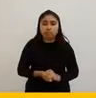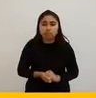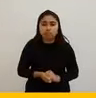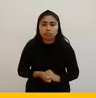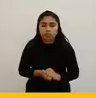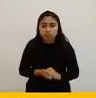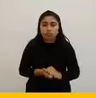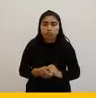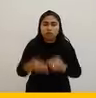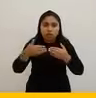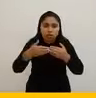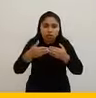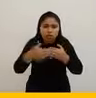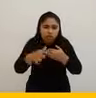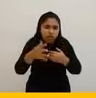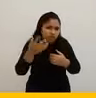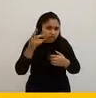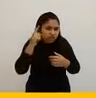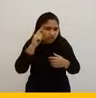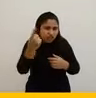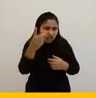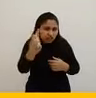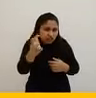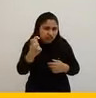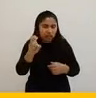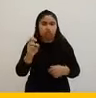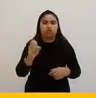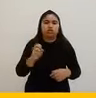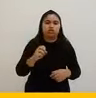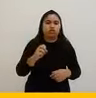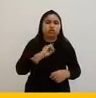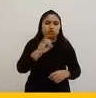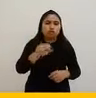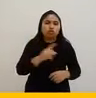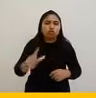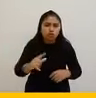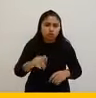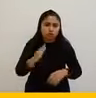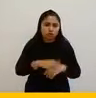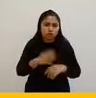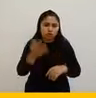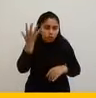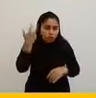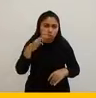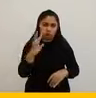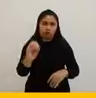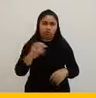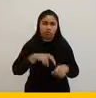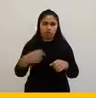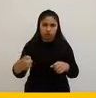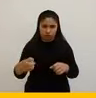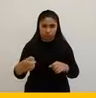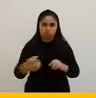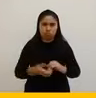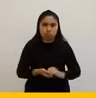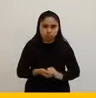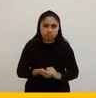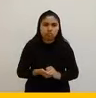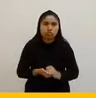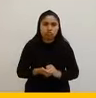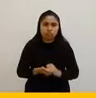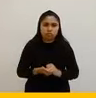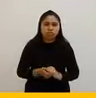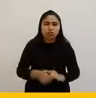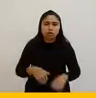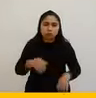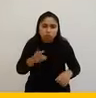fica estendido até o dia 15 de junho de 2020 o período de quarentena em São Roque. Devemos